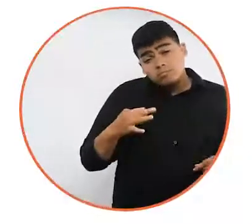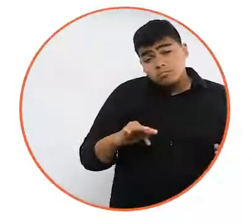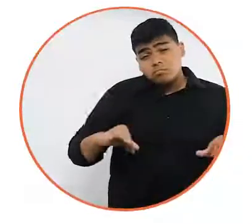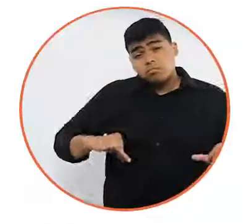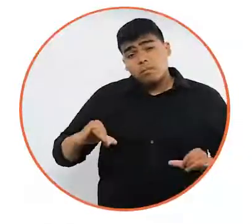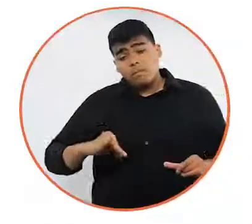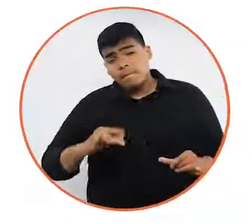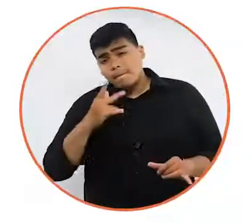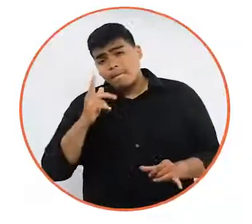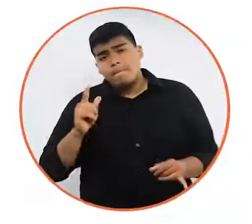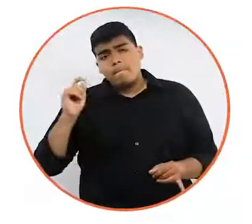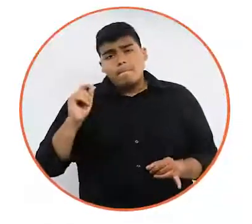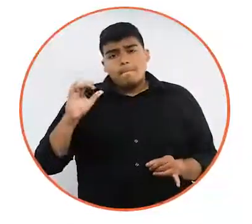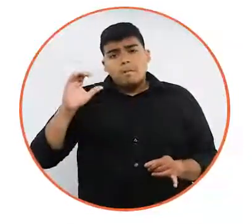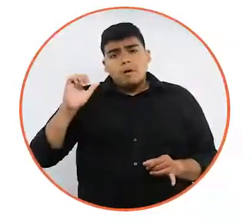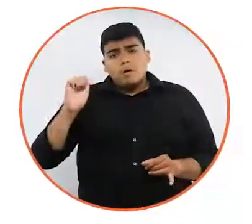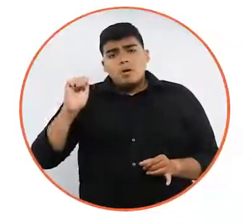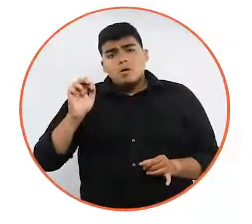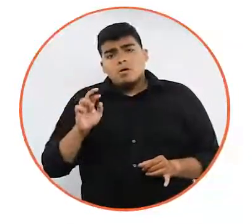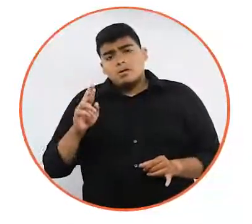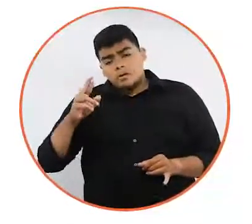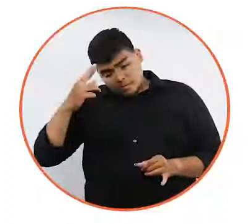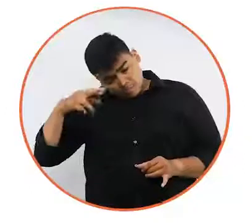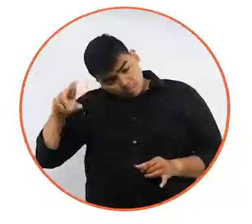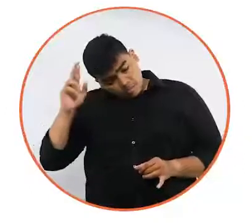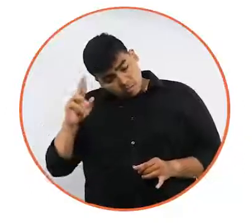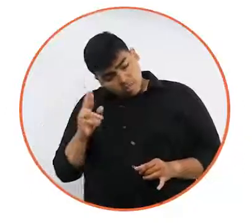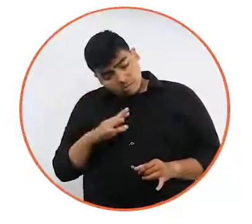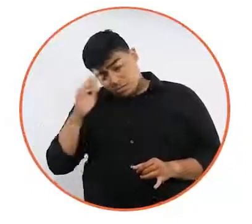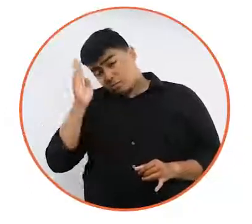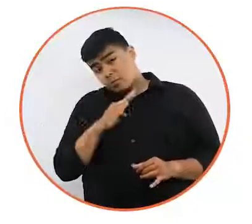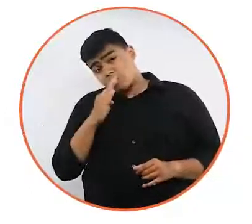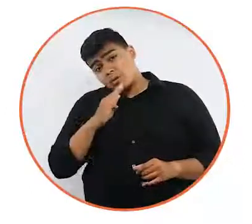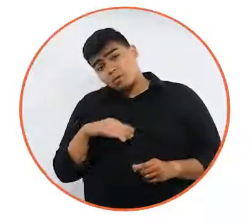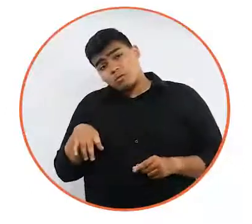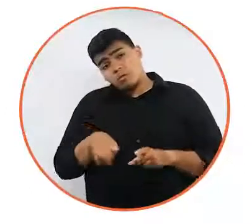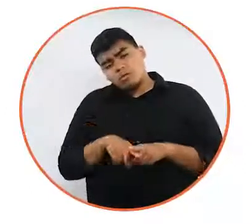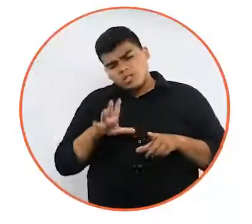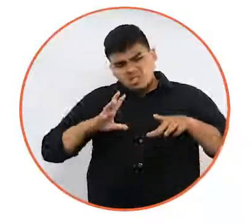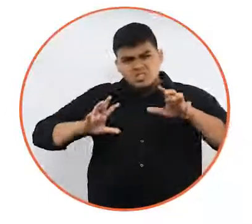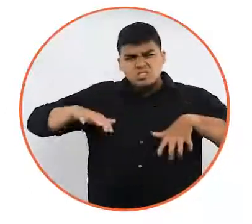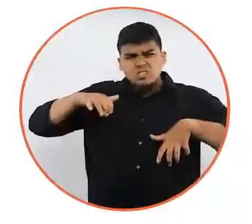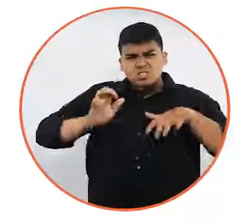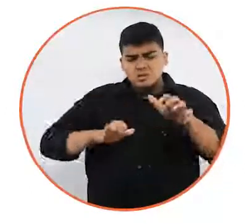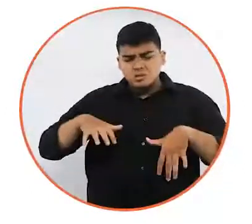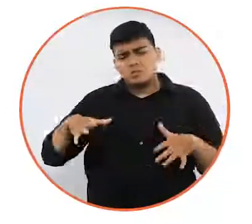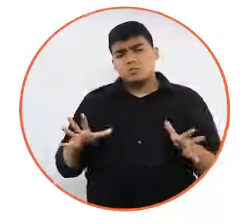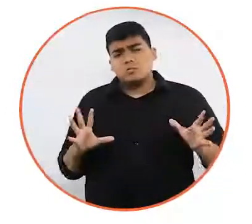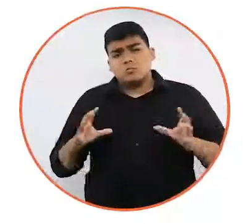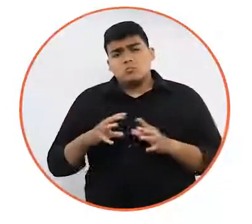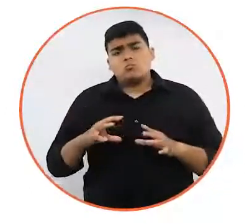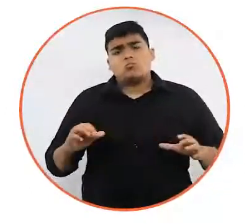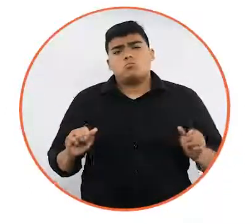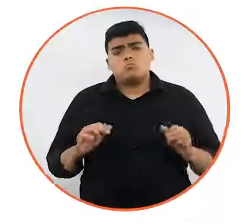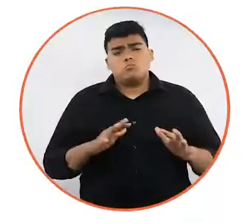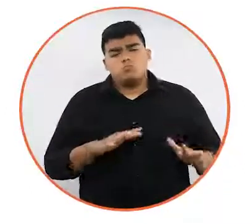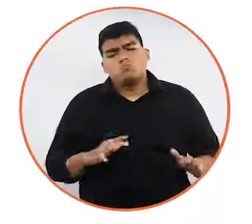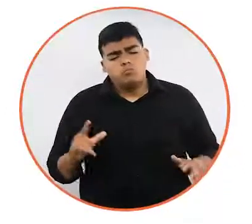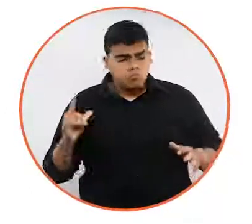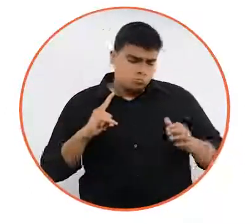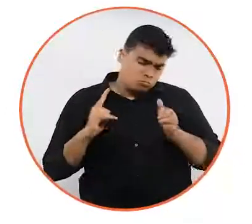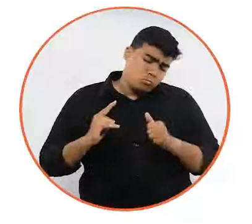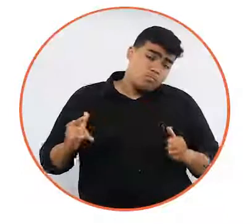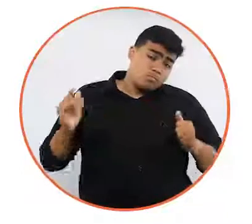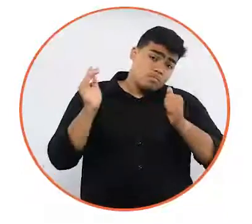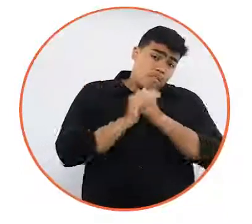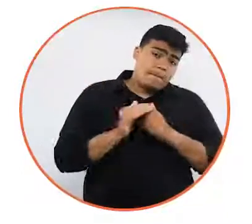Olha só, cabras malignas, que há cardumes de hienas infiltradas. Cardume, né, essa coisa suavezinha, mas